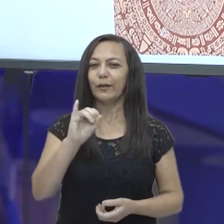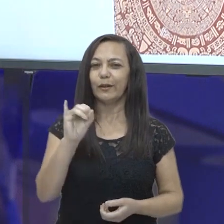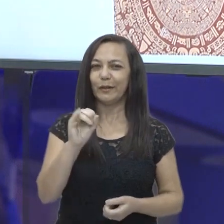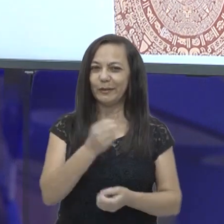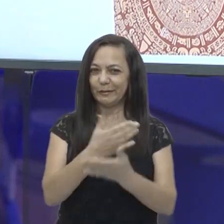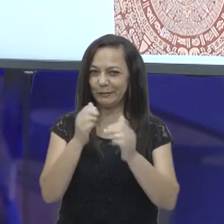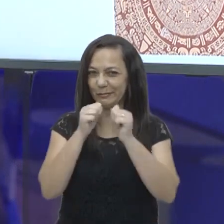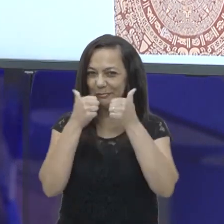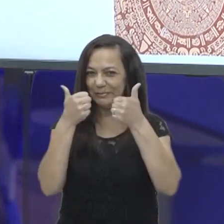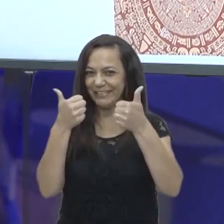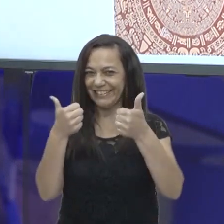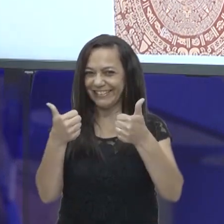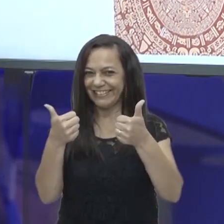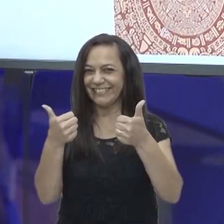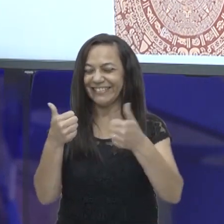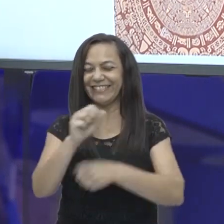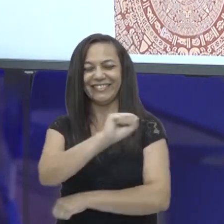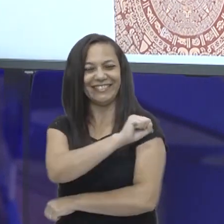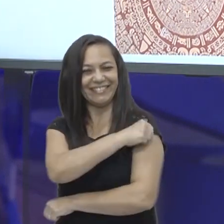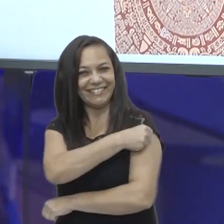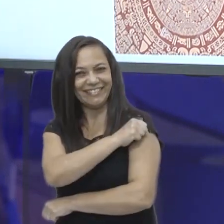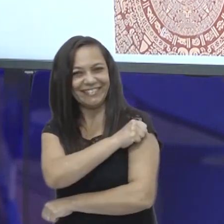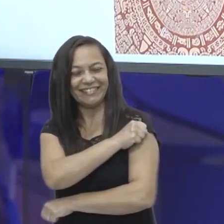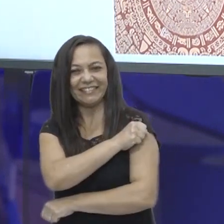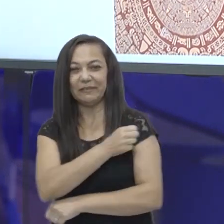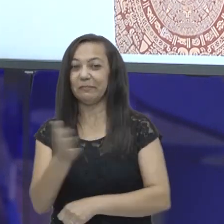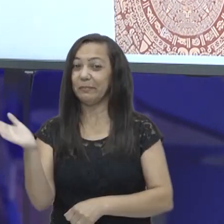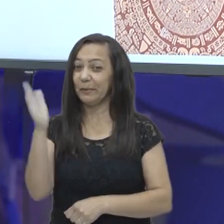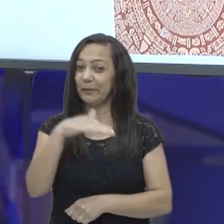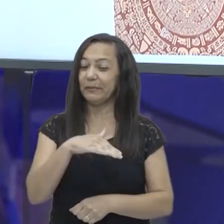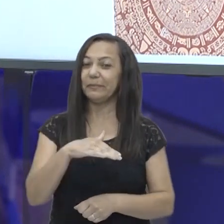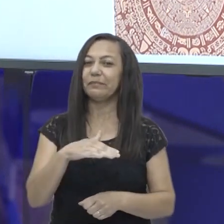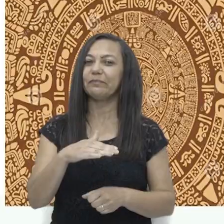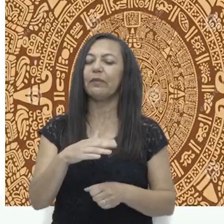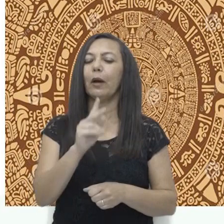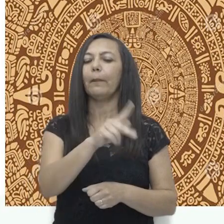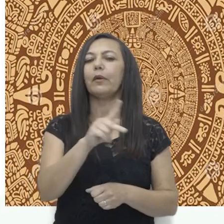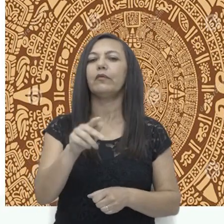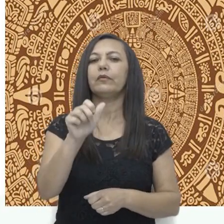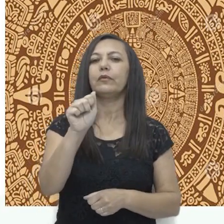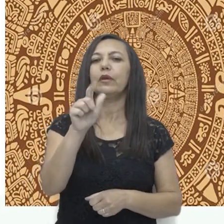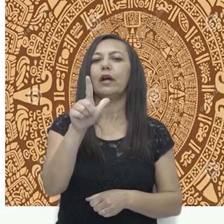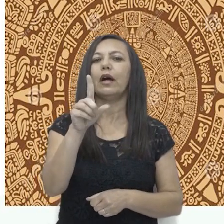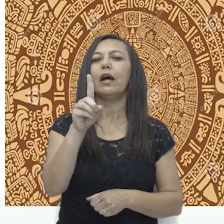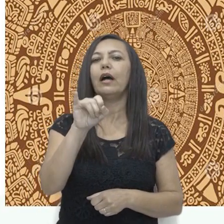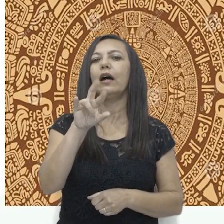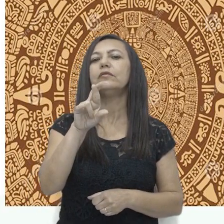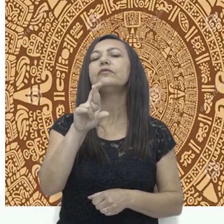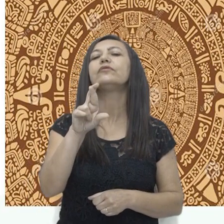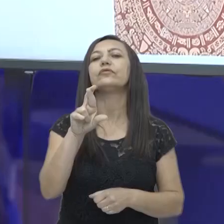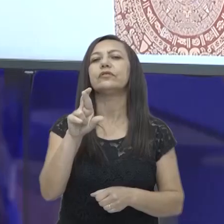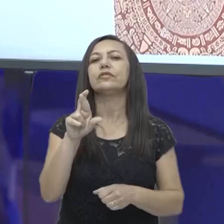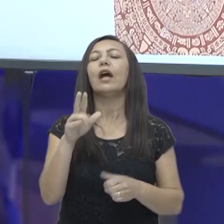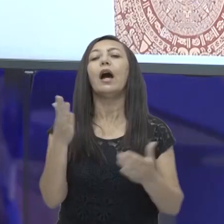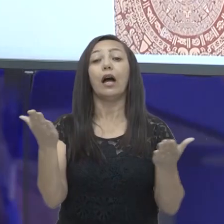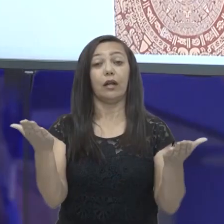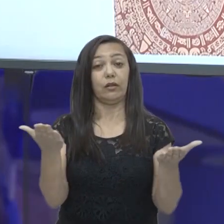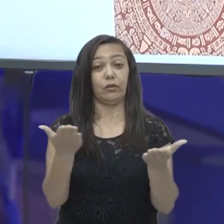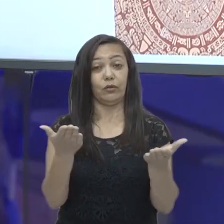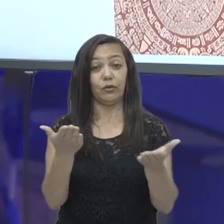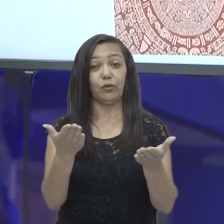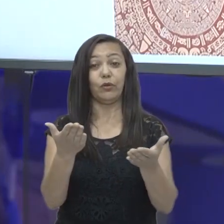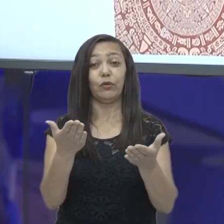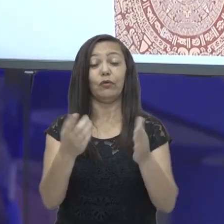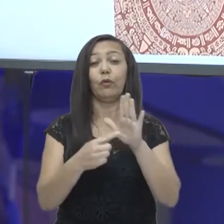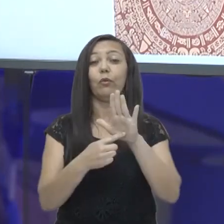Olá, galera, tudo bem? A turma do oitavo ano, vamos lá comigo. Sou o professor Aldir José, tá certo? Nós vamos trabalhar